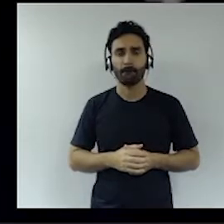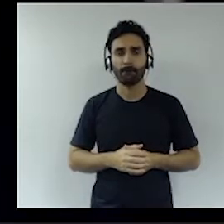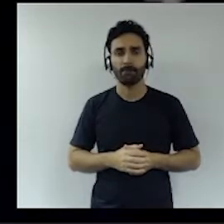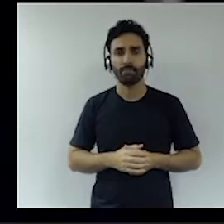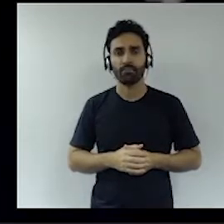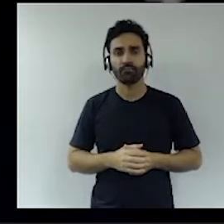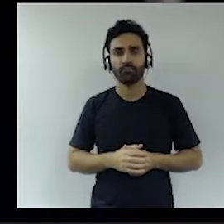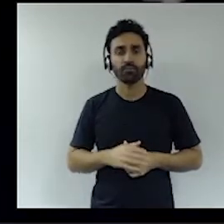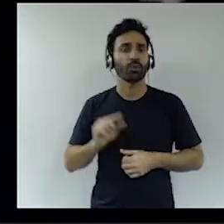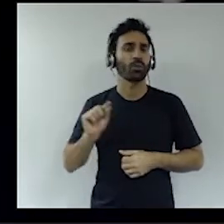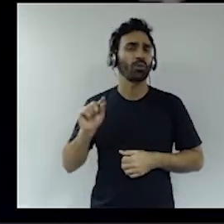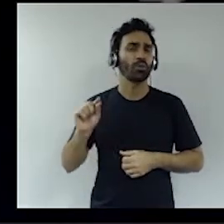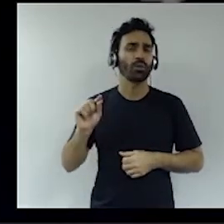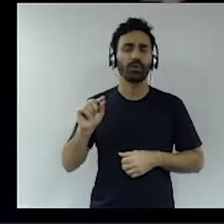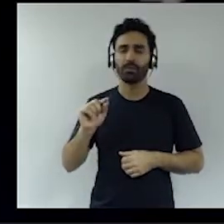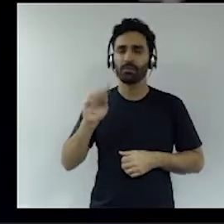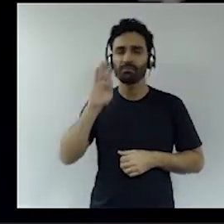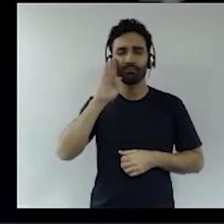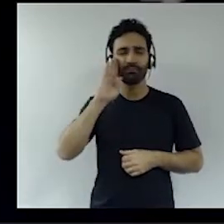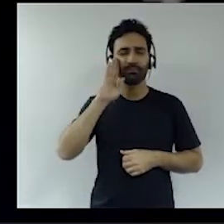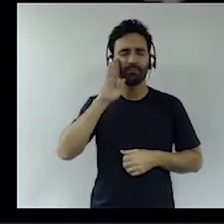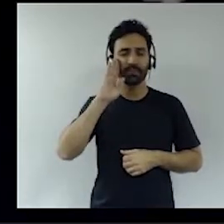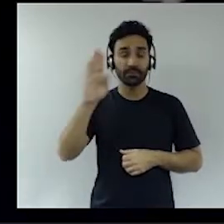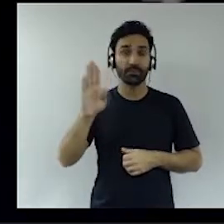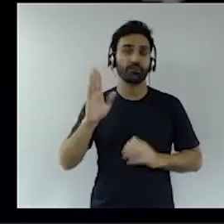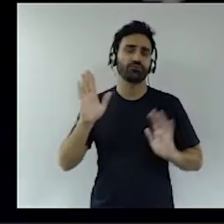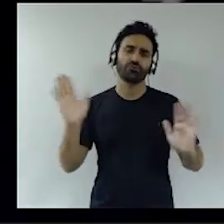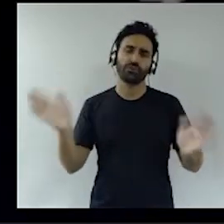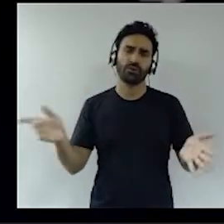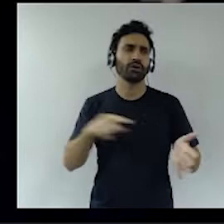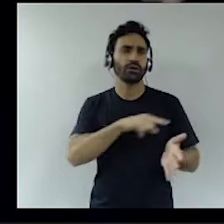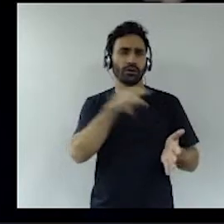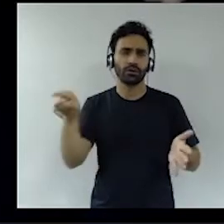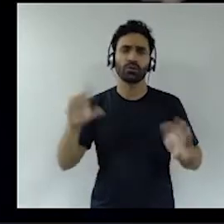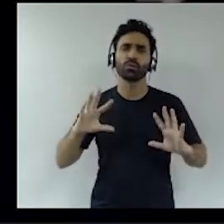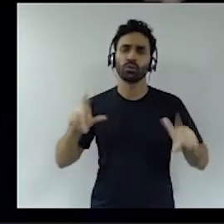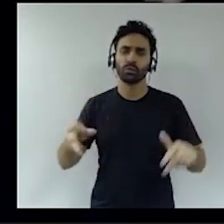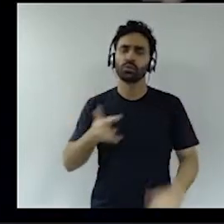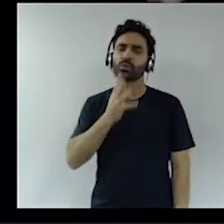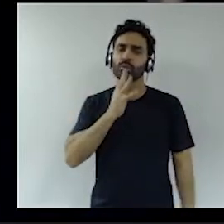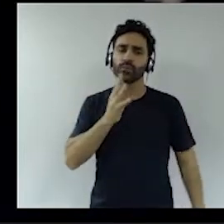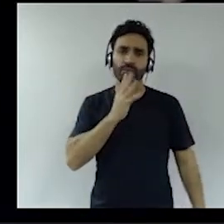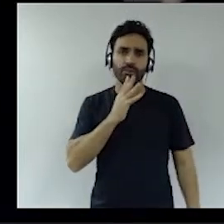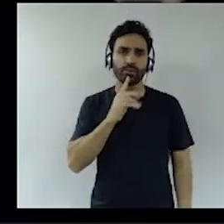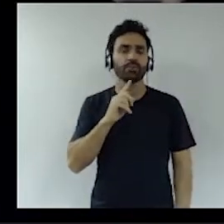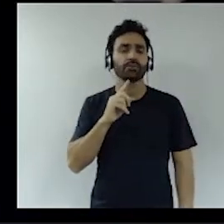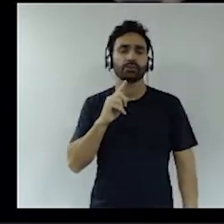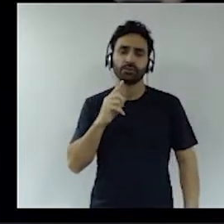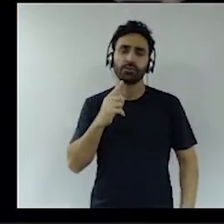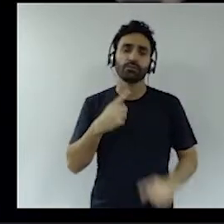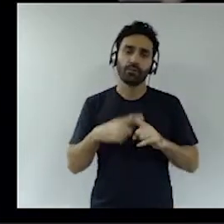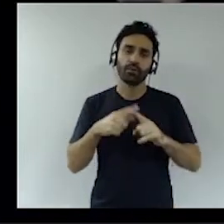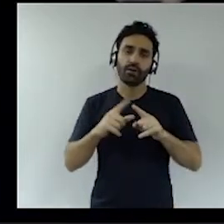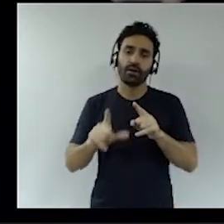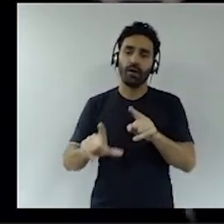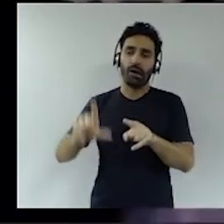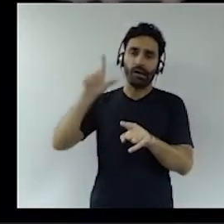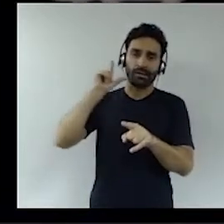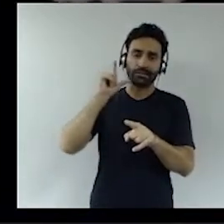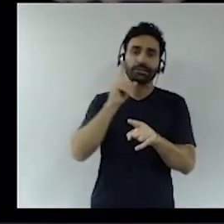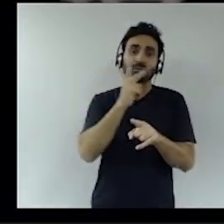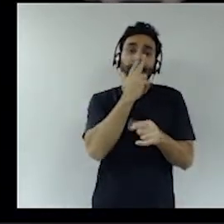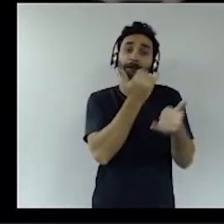abrangente e mais imediata é uma medida que já era conhecida de todos por força de outras situações paralelas